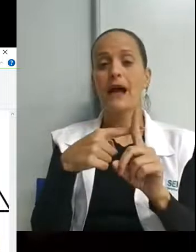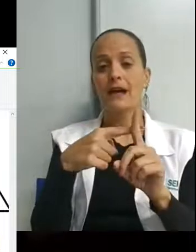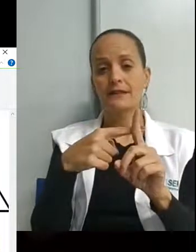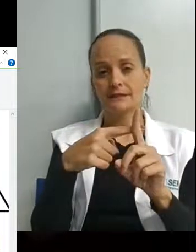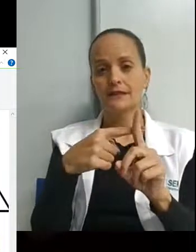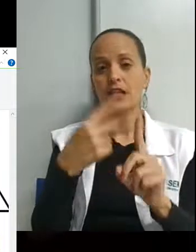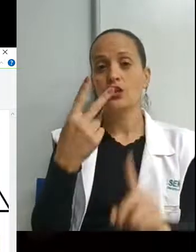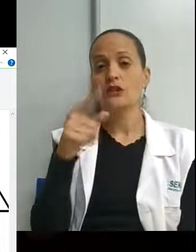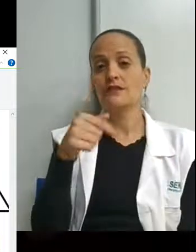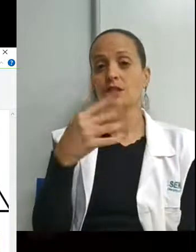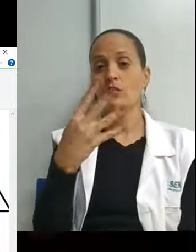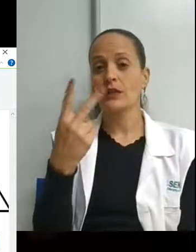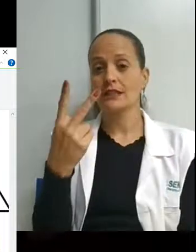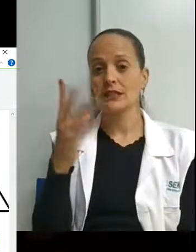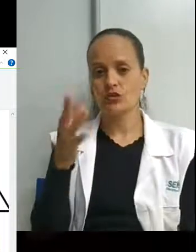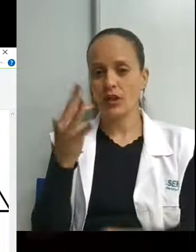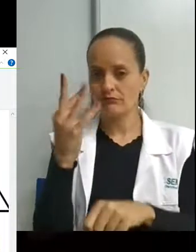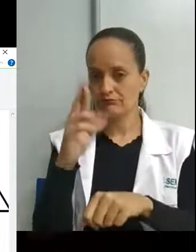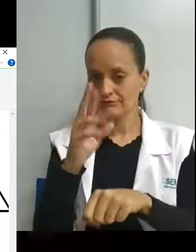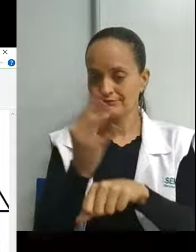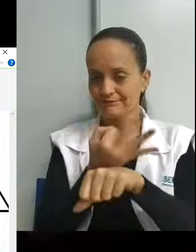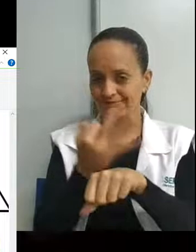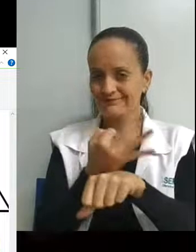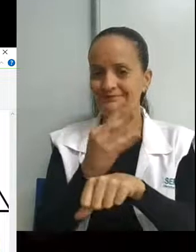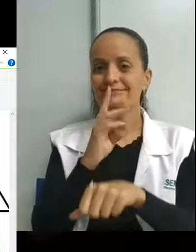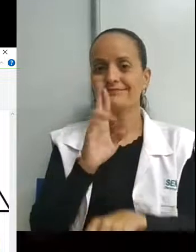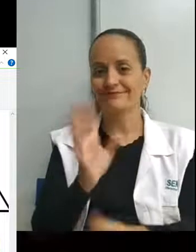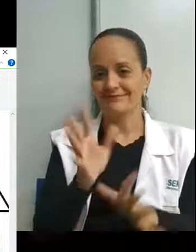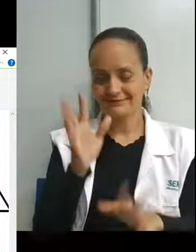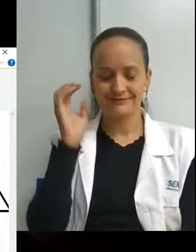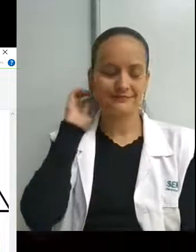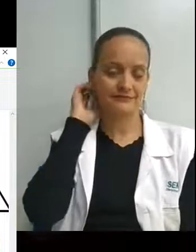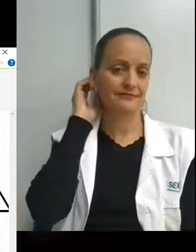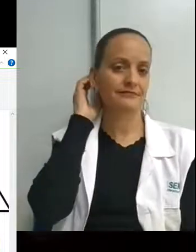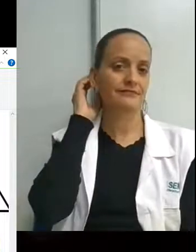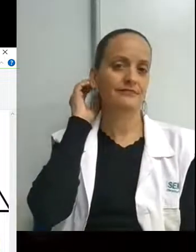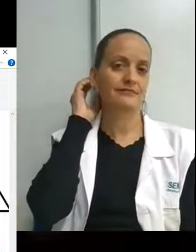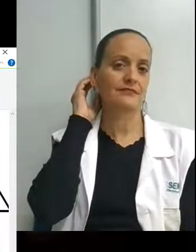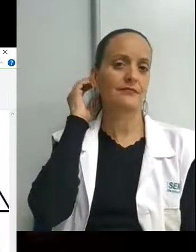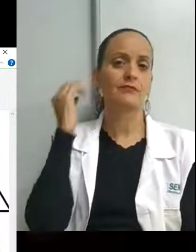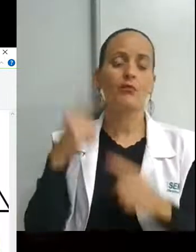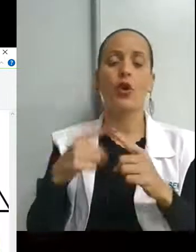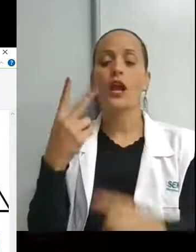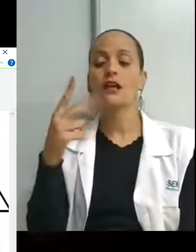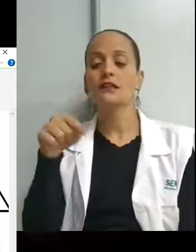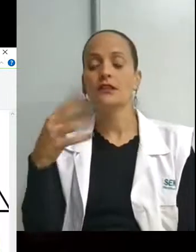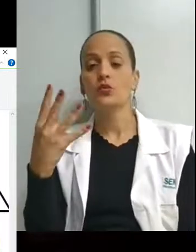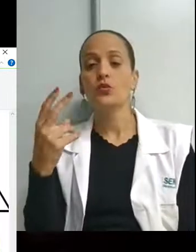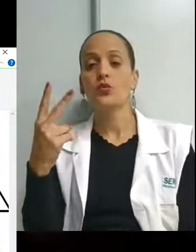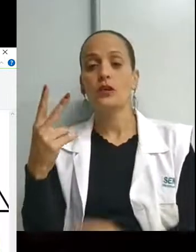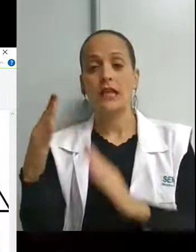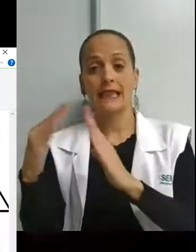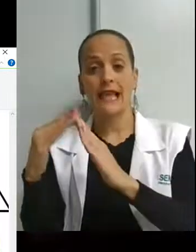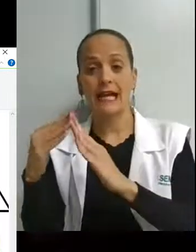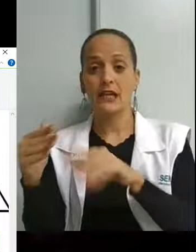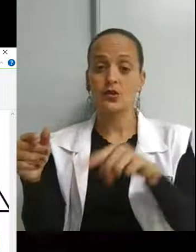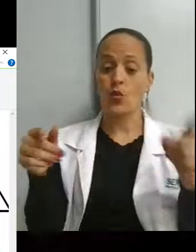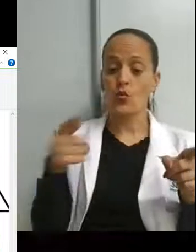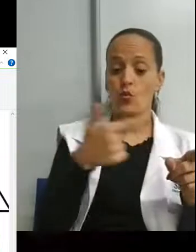2,42, que é a resistência do quê? Da rede mais a resistência da casa, certo? Então, a resistência total aqui vai ser